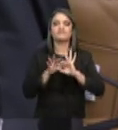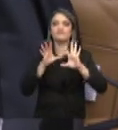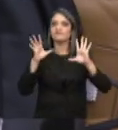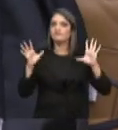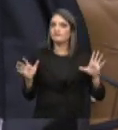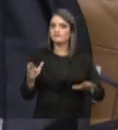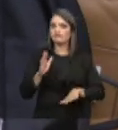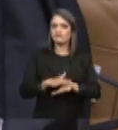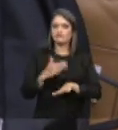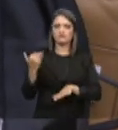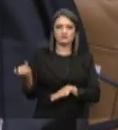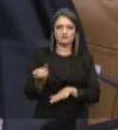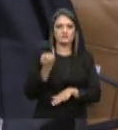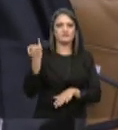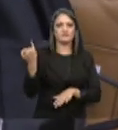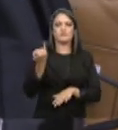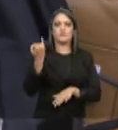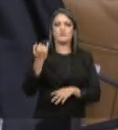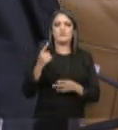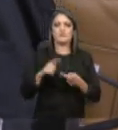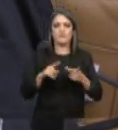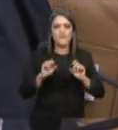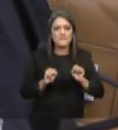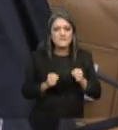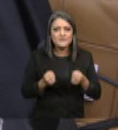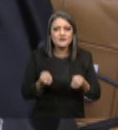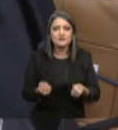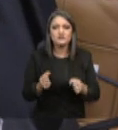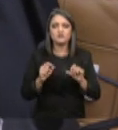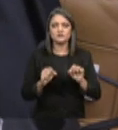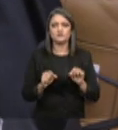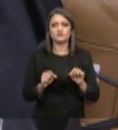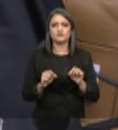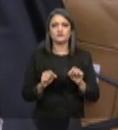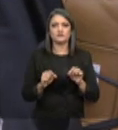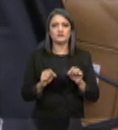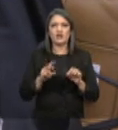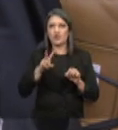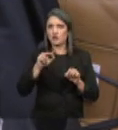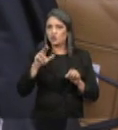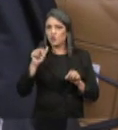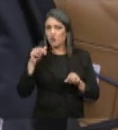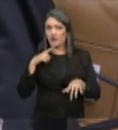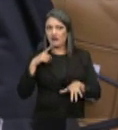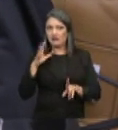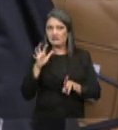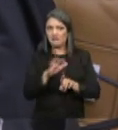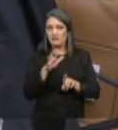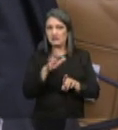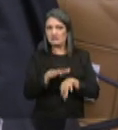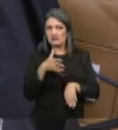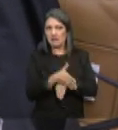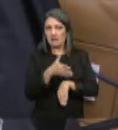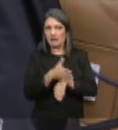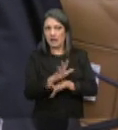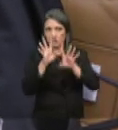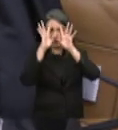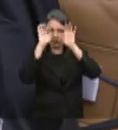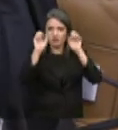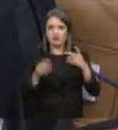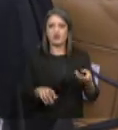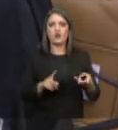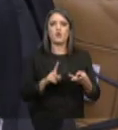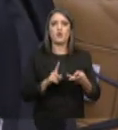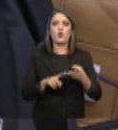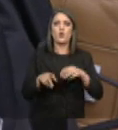mais elementares defendia jamais intervir nos tribunais jamais decretar estado